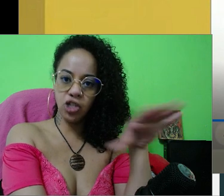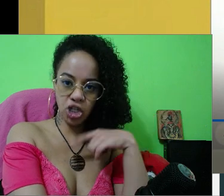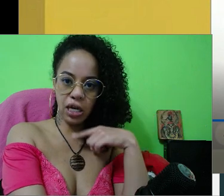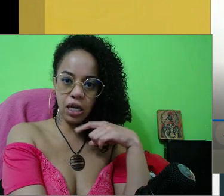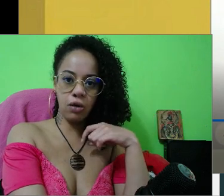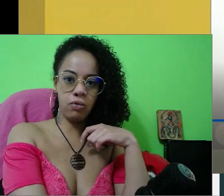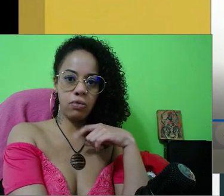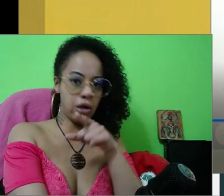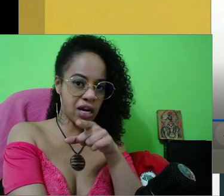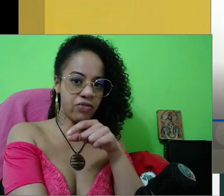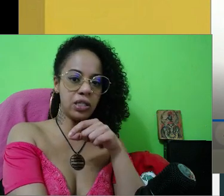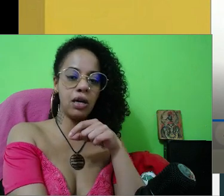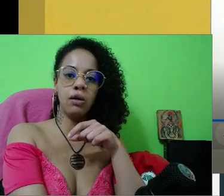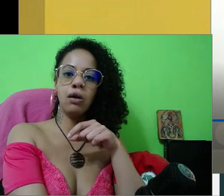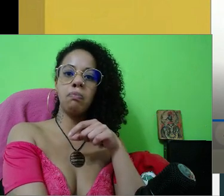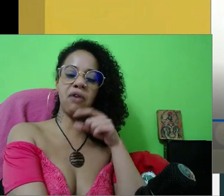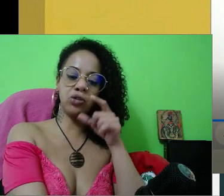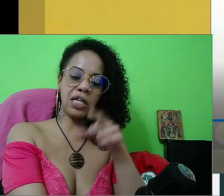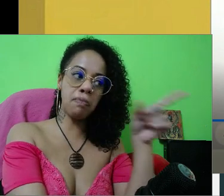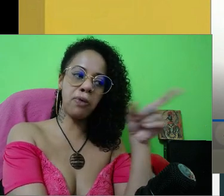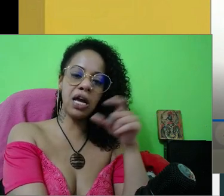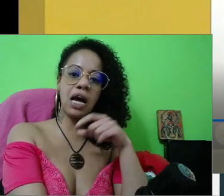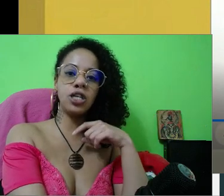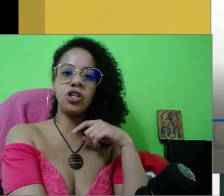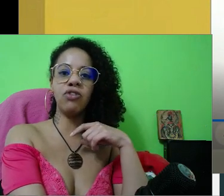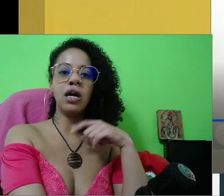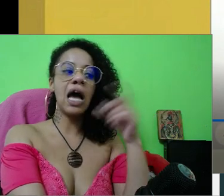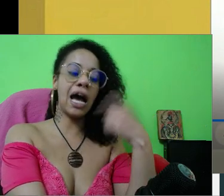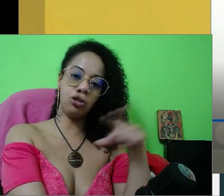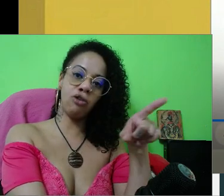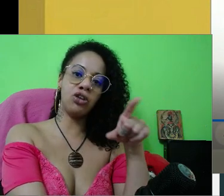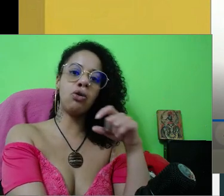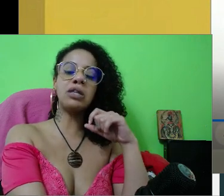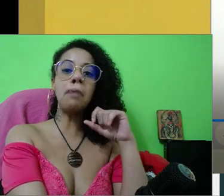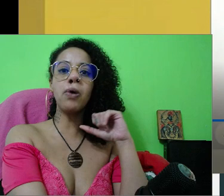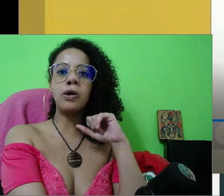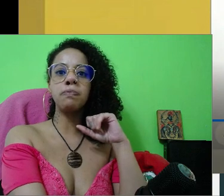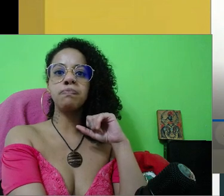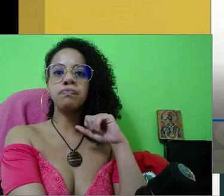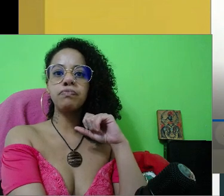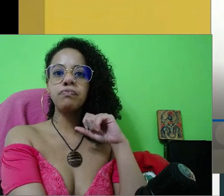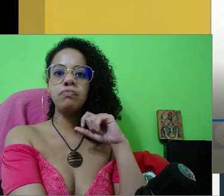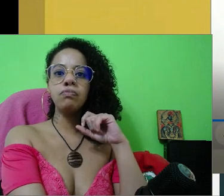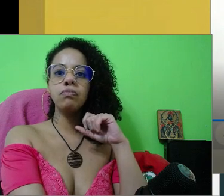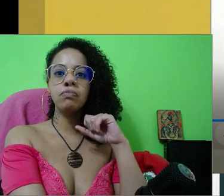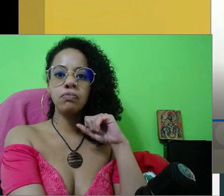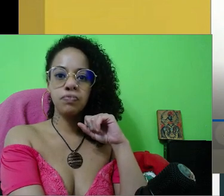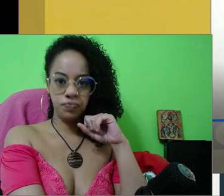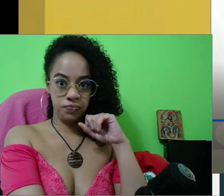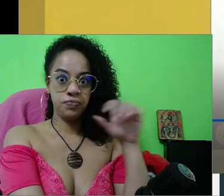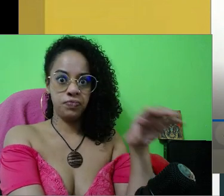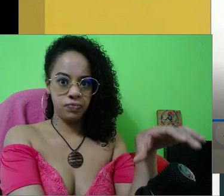gente que nem eu não que nem você porque você que põe a narrativa aí eu tô vindo contrapor